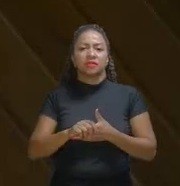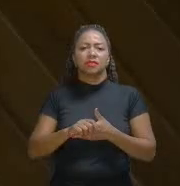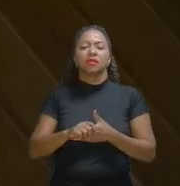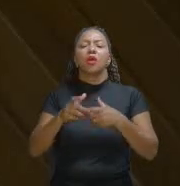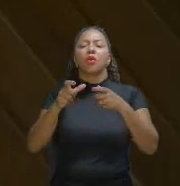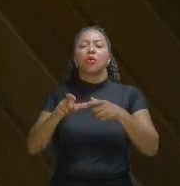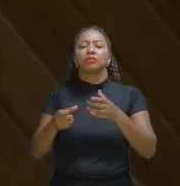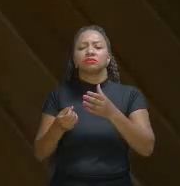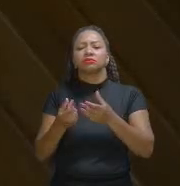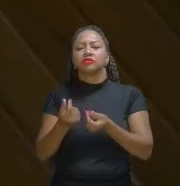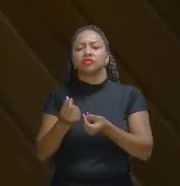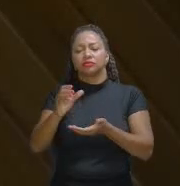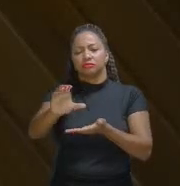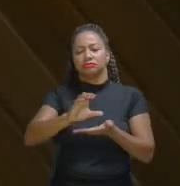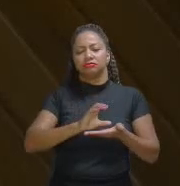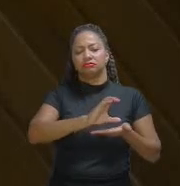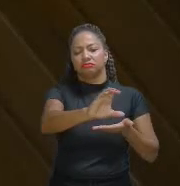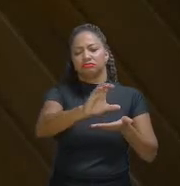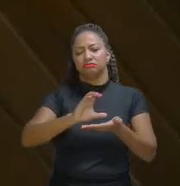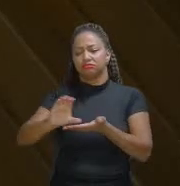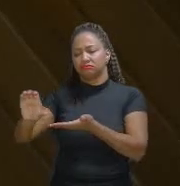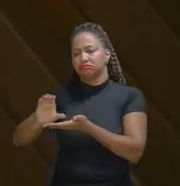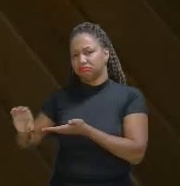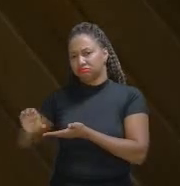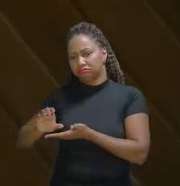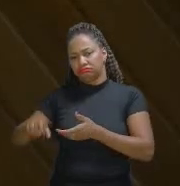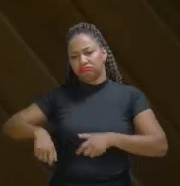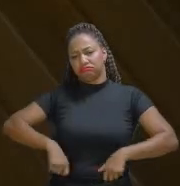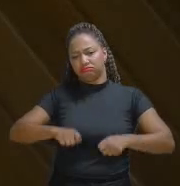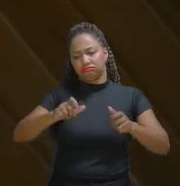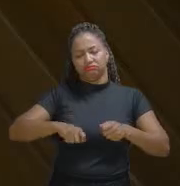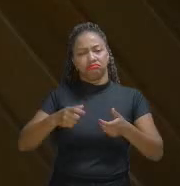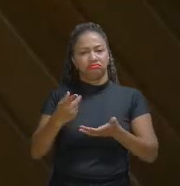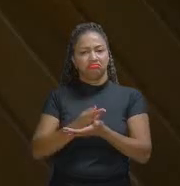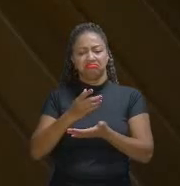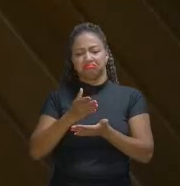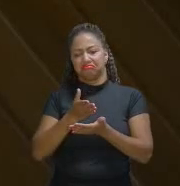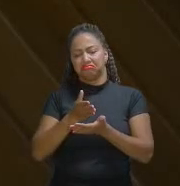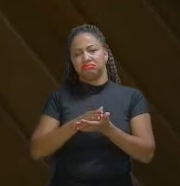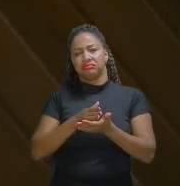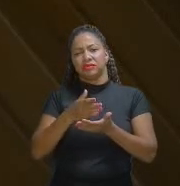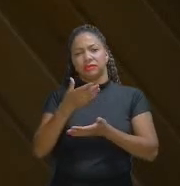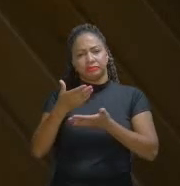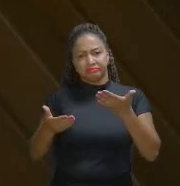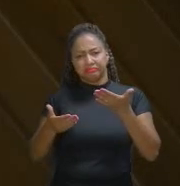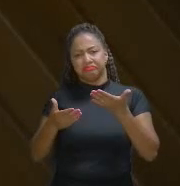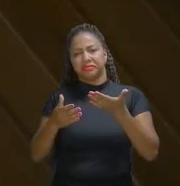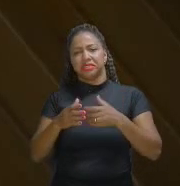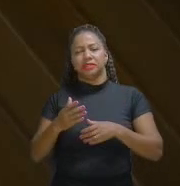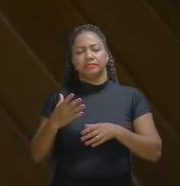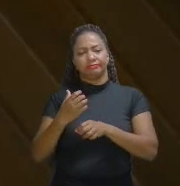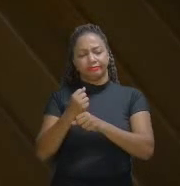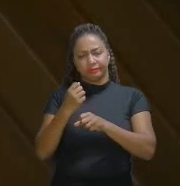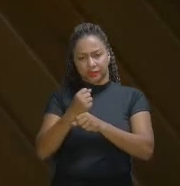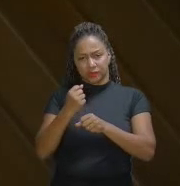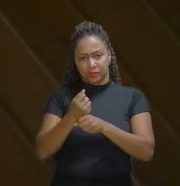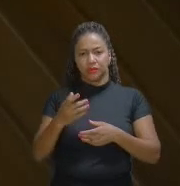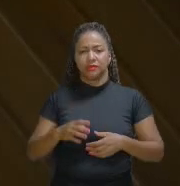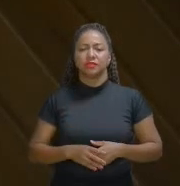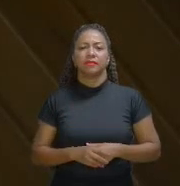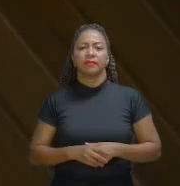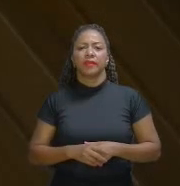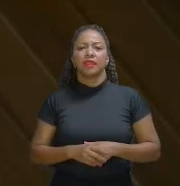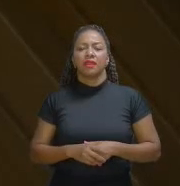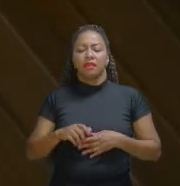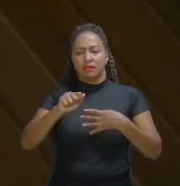receitas e a destinação das despesas não acarretarão a desaprovação das contas. A jurisprudência do